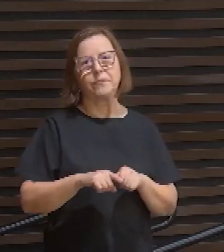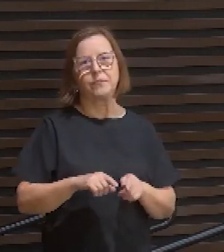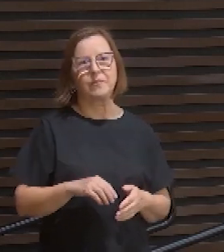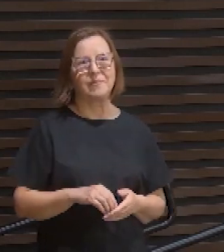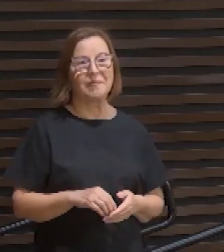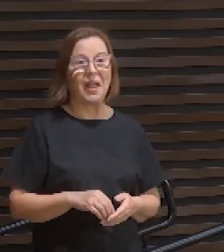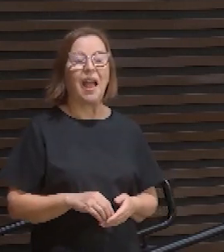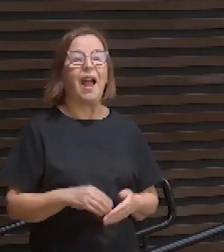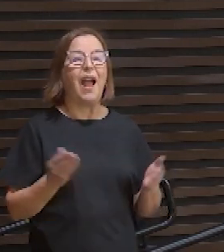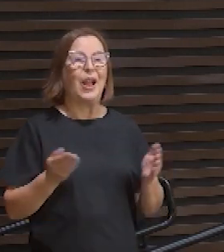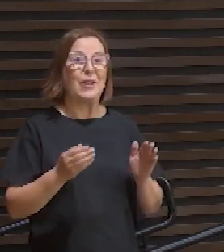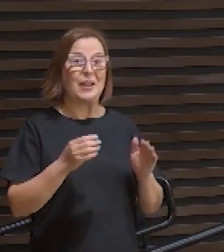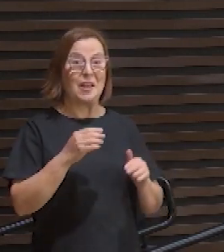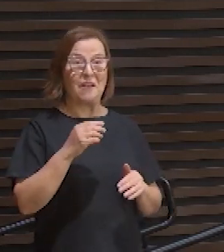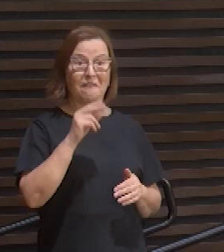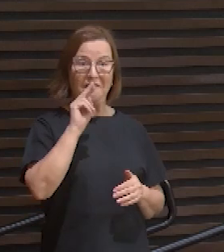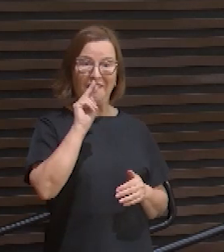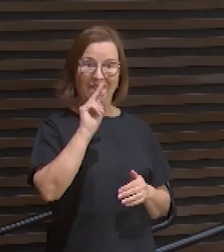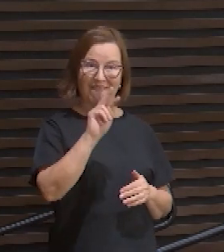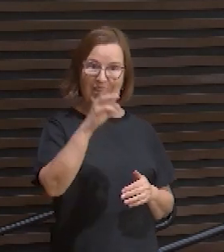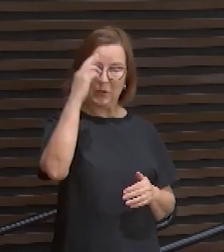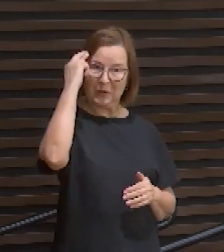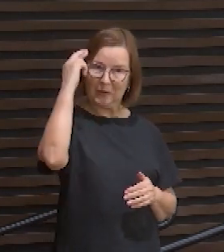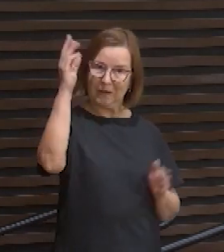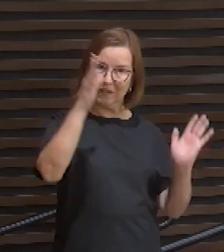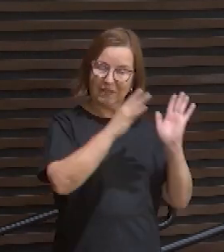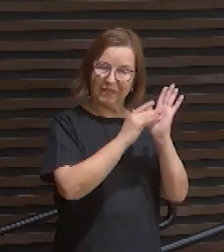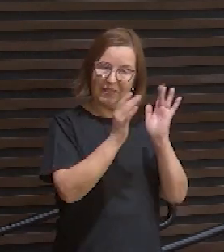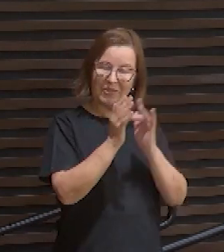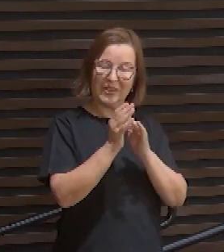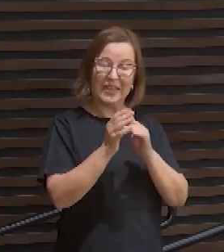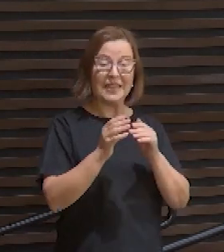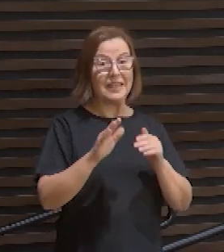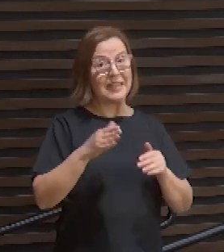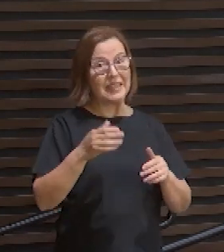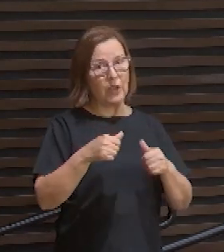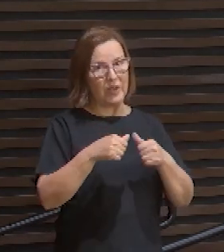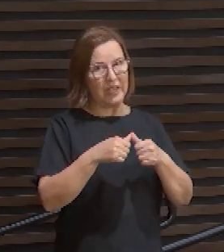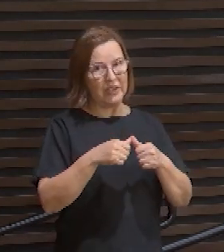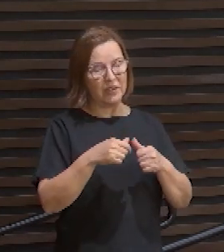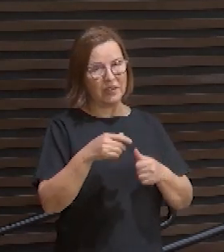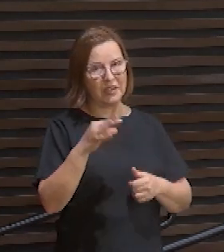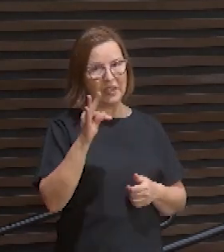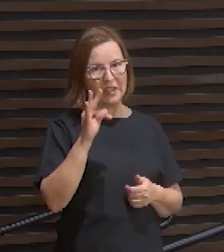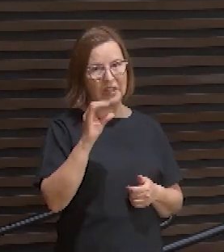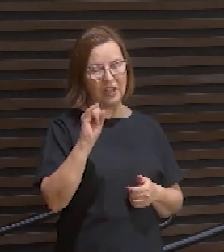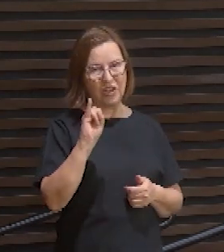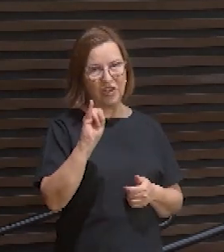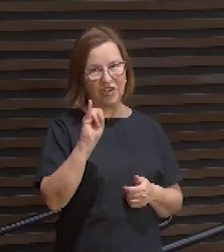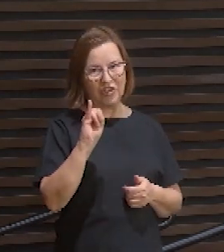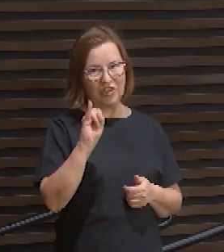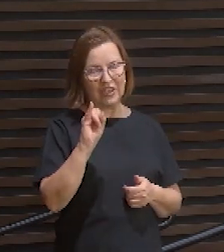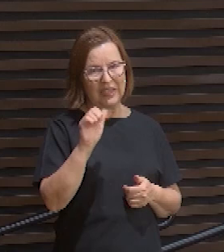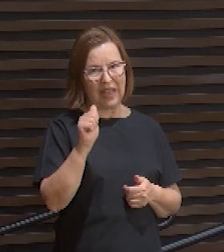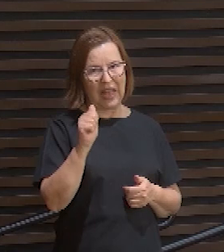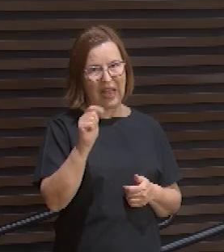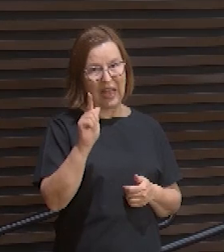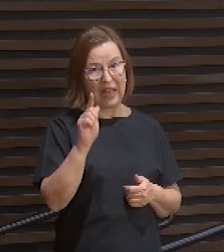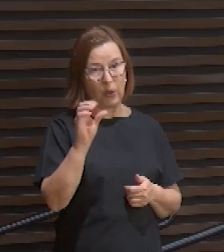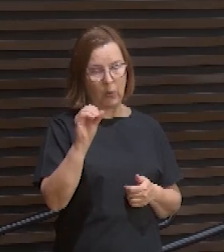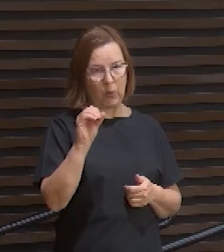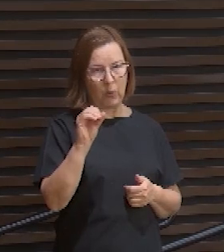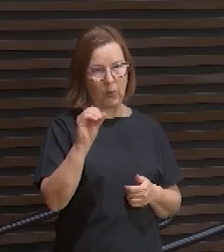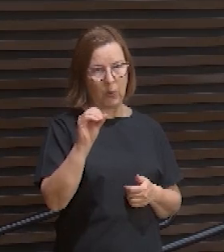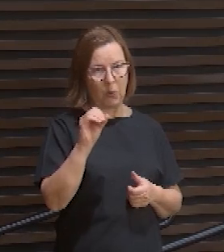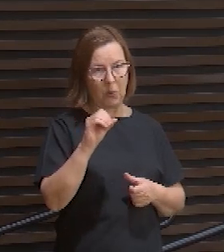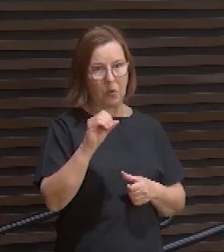Senhor Jesus, que testemunha. Tanto é que ele se tornou, esse Tiago aqui se tornou coluna da igreja em Jerusalém. Tamanho o impacto do testemunho dele,